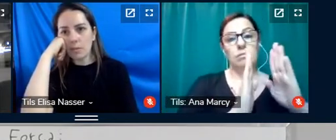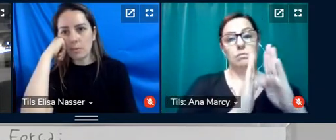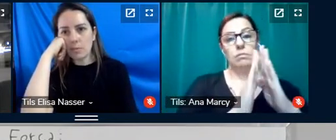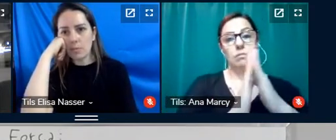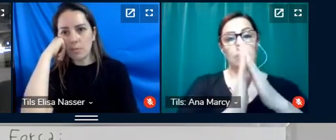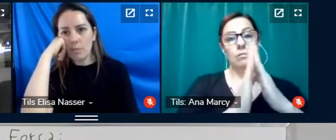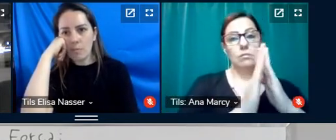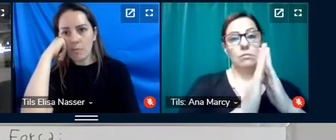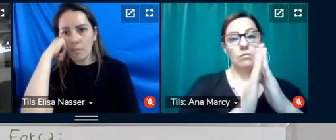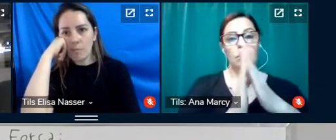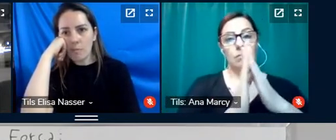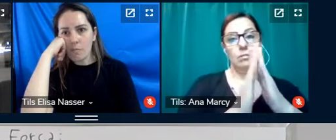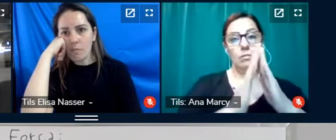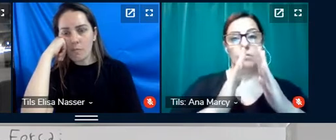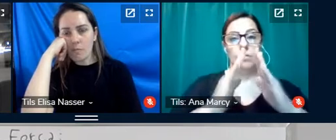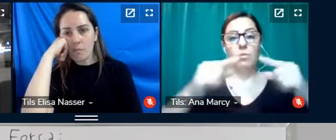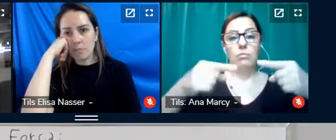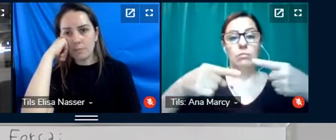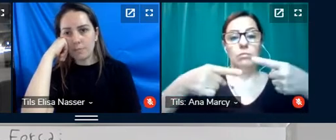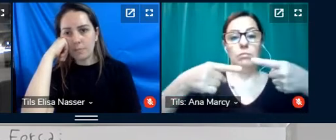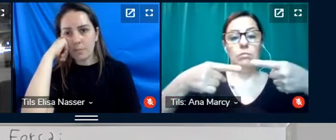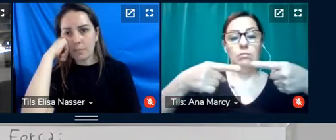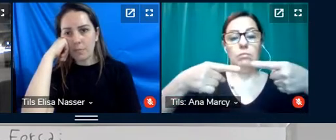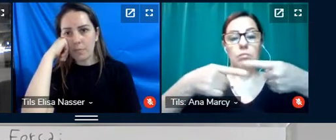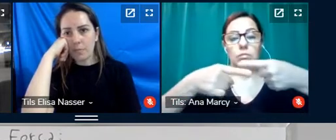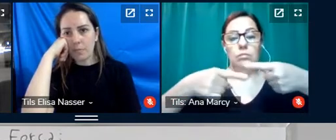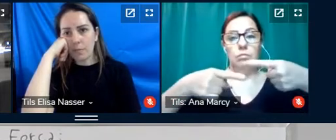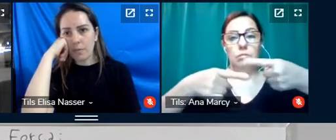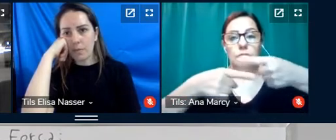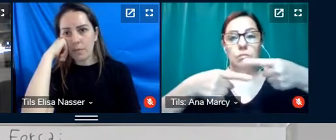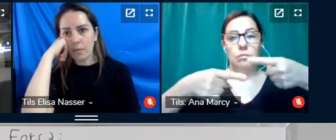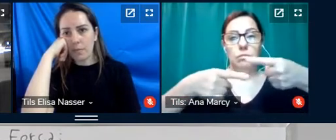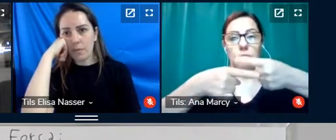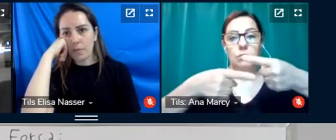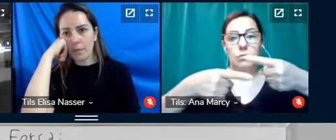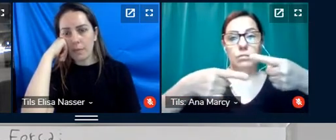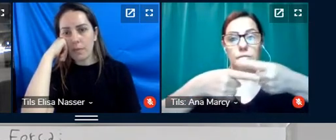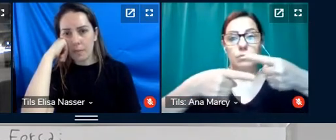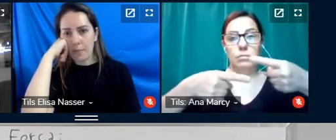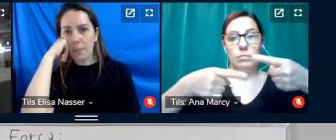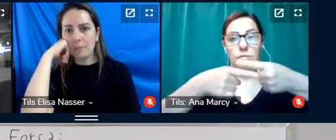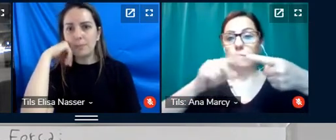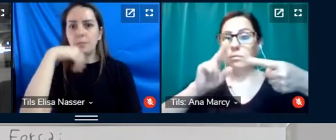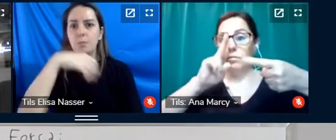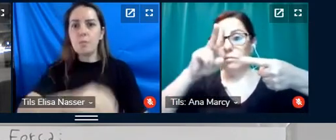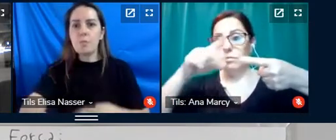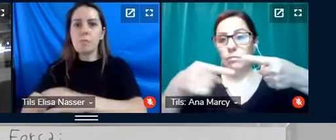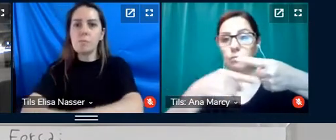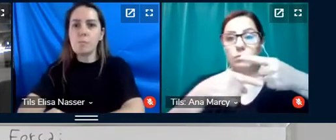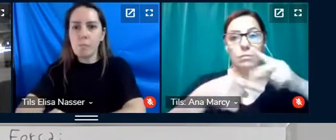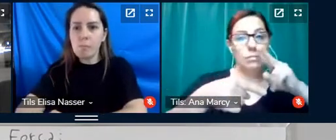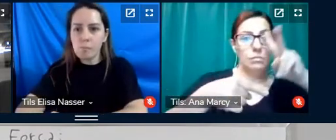não. Ela precisa reagir à força que eu estou aplicando